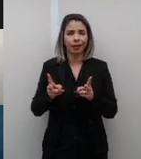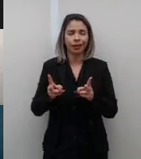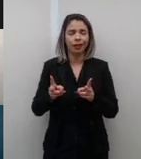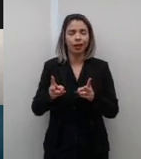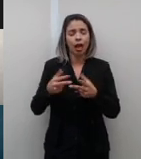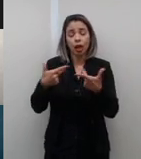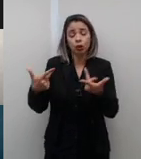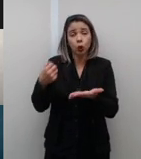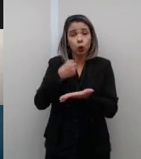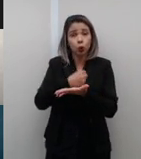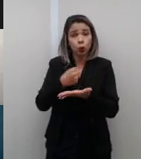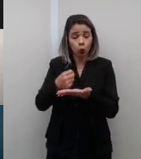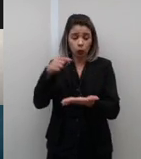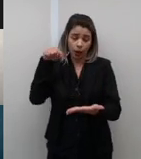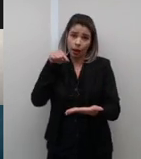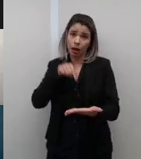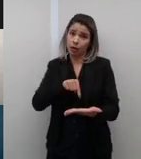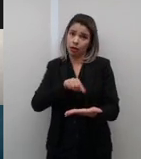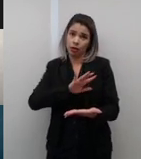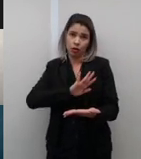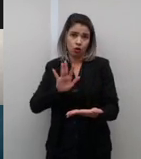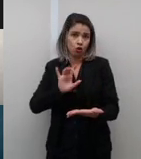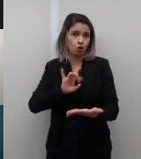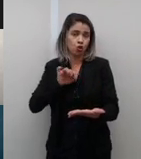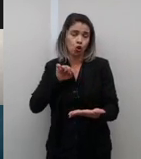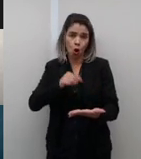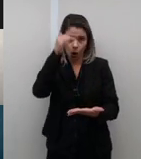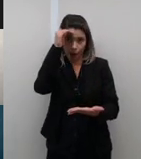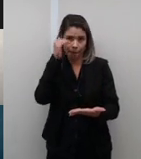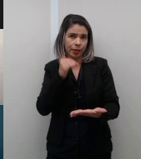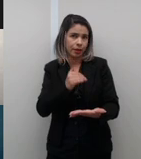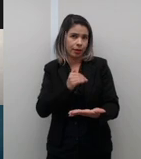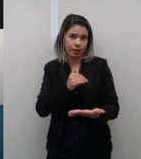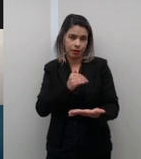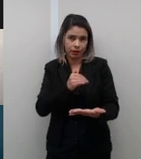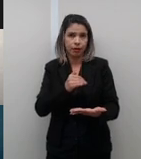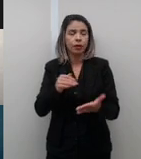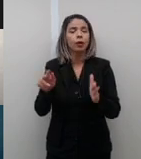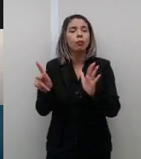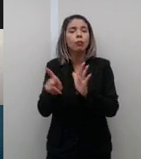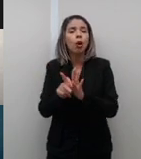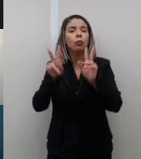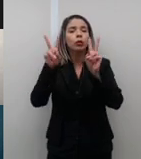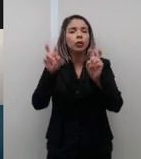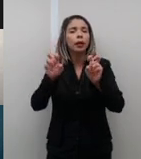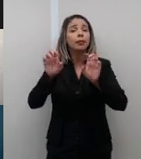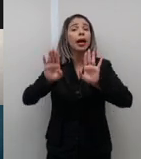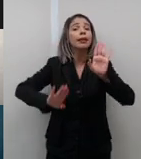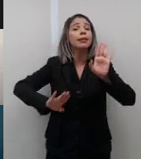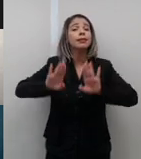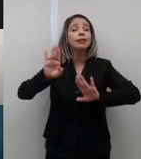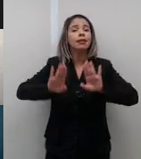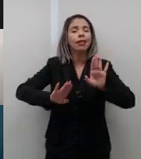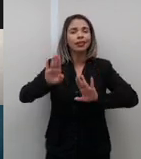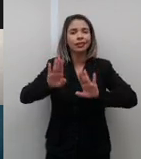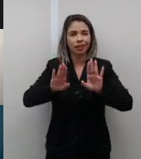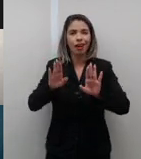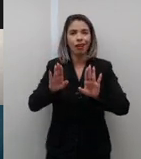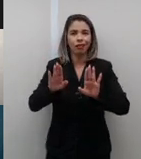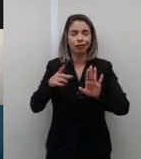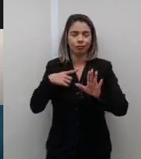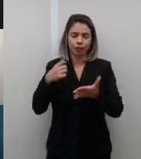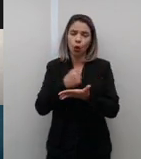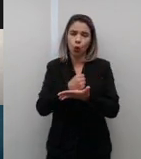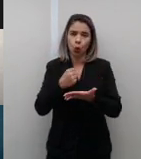contrato administrativo concernente à licitação pretérita. Esse contrato falava,